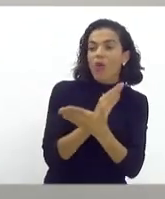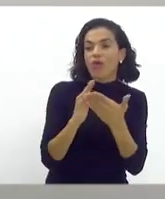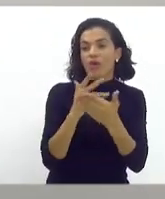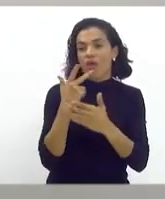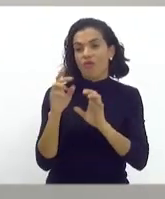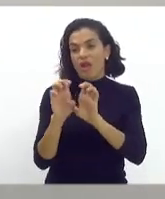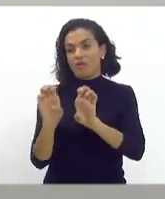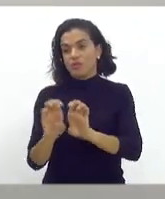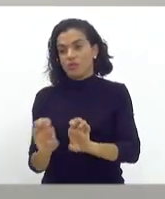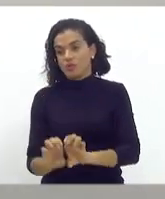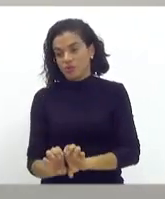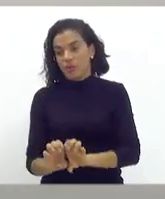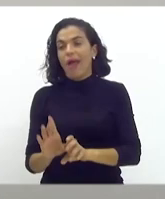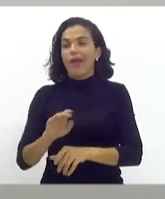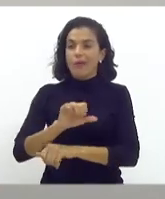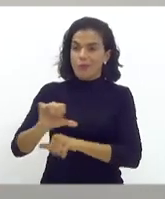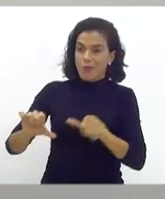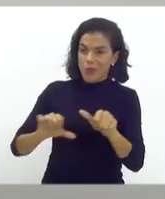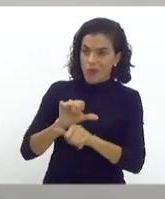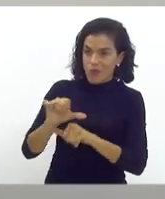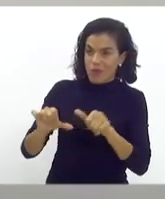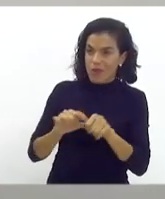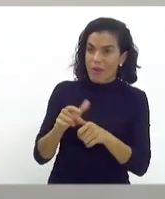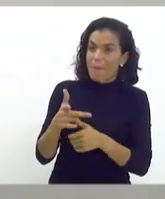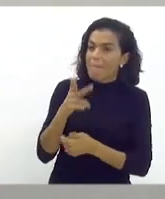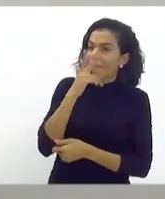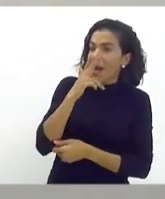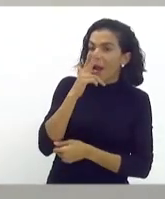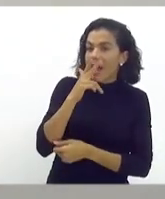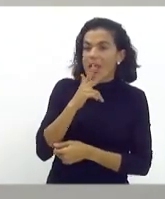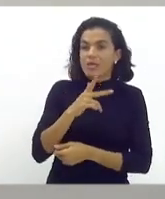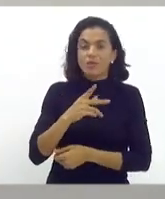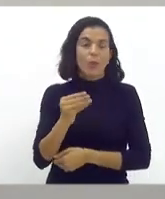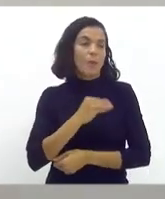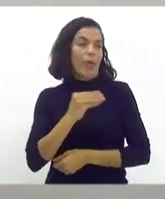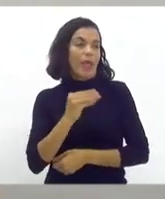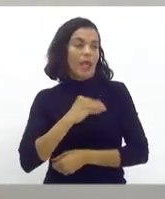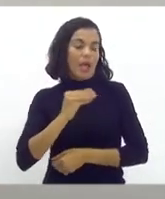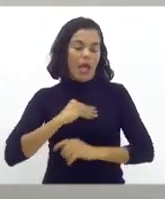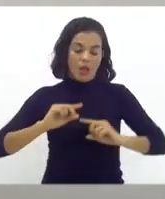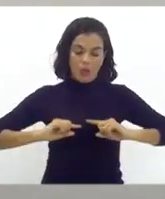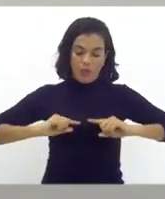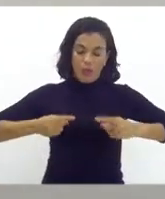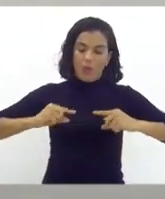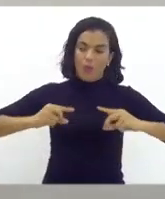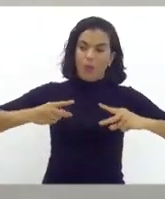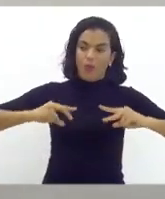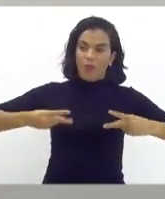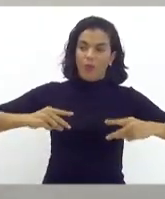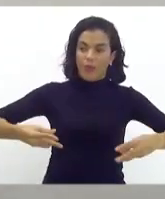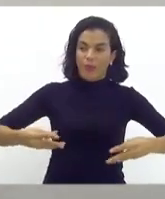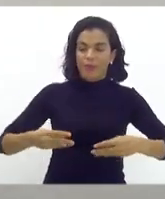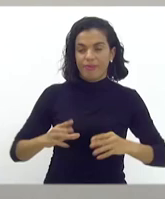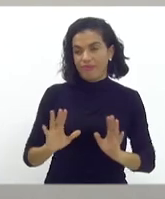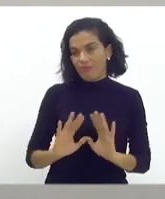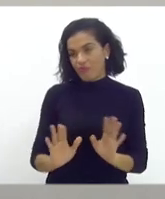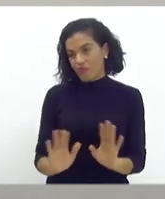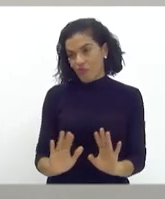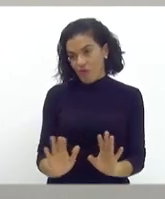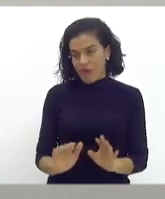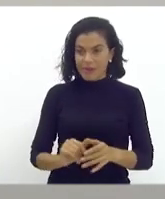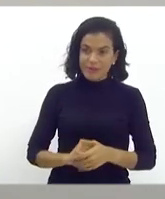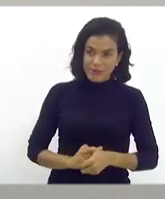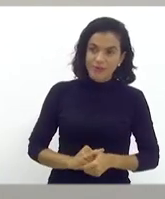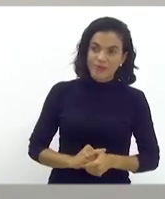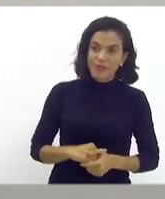em Estrutura aí a a coisa muda de figura seria como um pecado original que vai passando de pessoa para pessoa eu acho que não é isso que a gente é